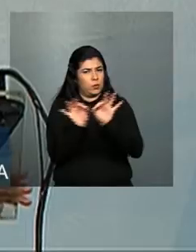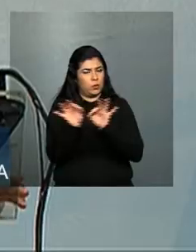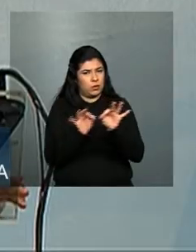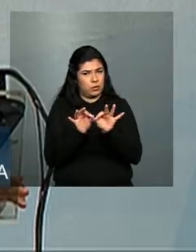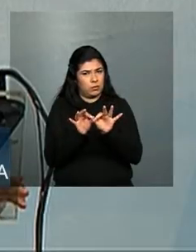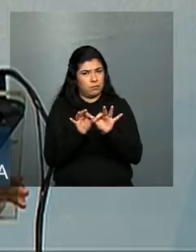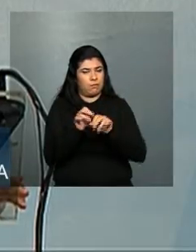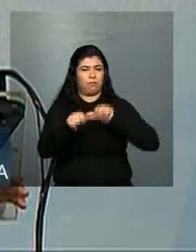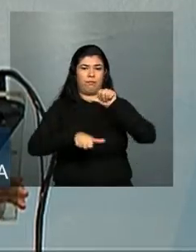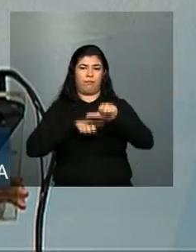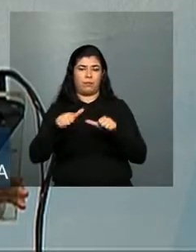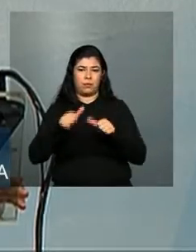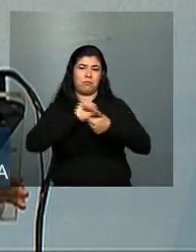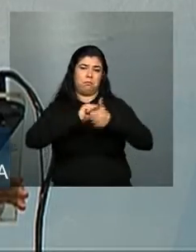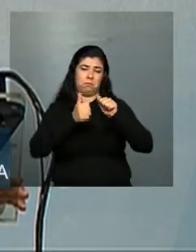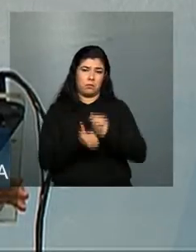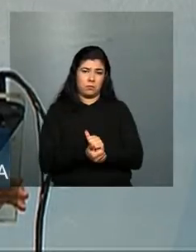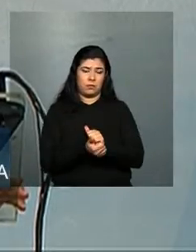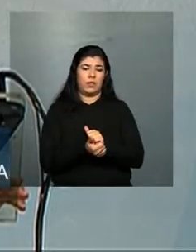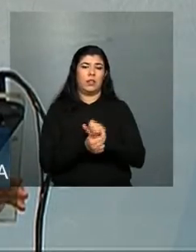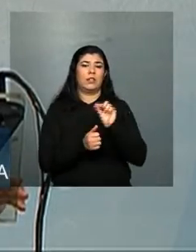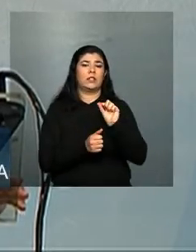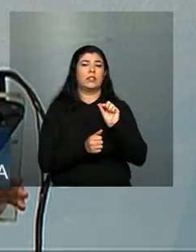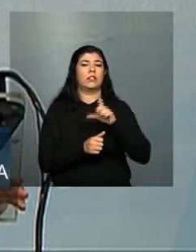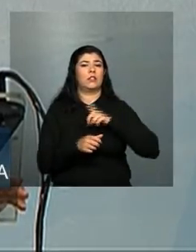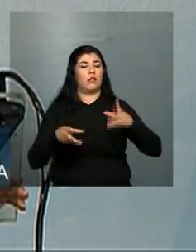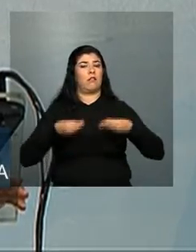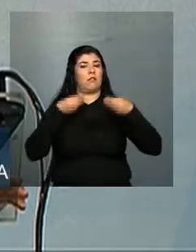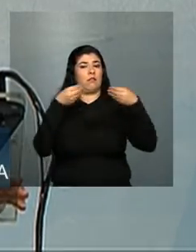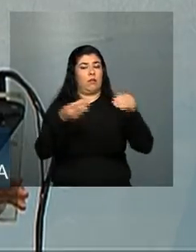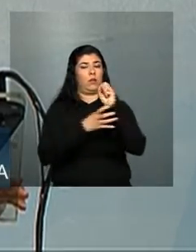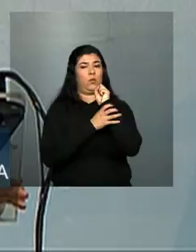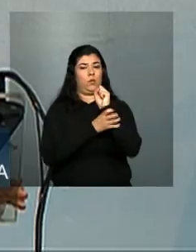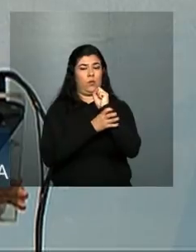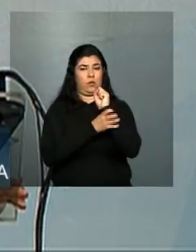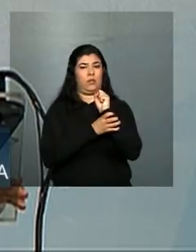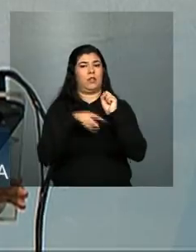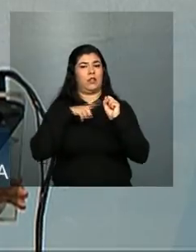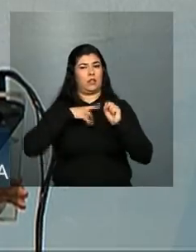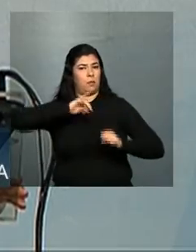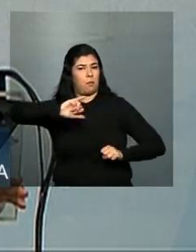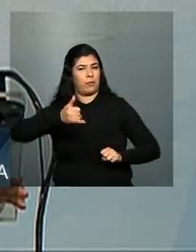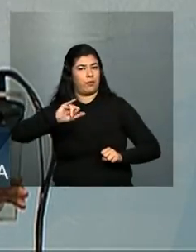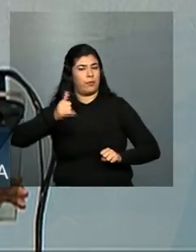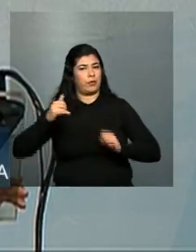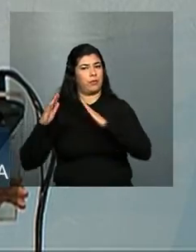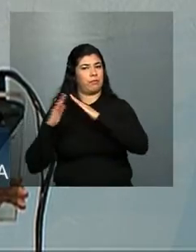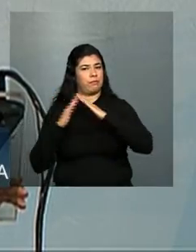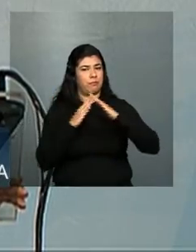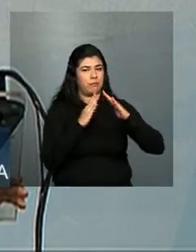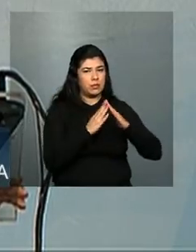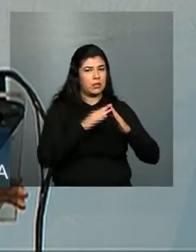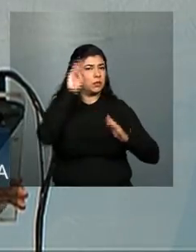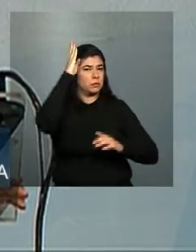e correções para garantir que tenha mais oportunidade para os